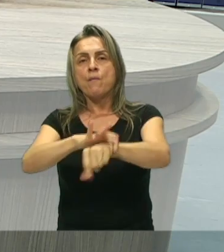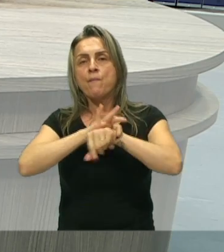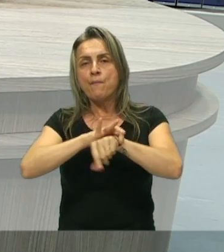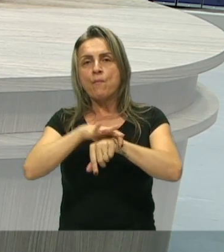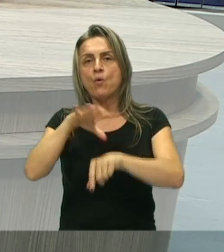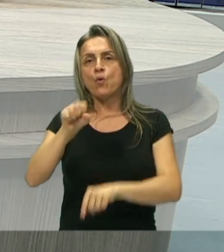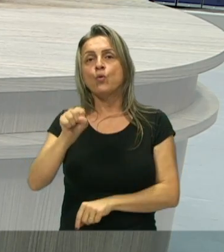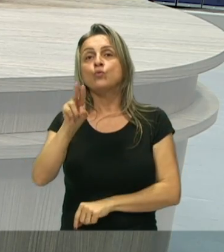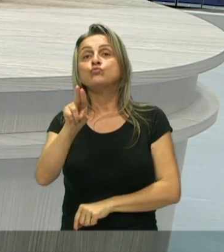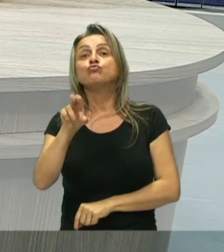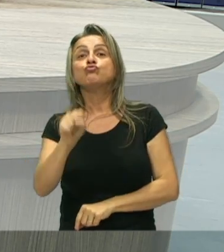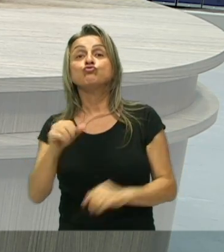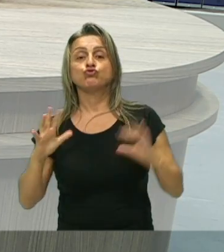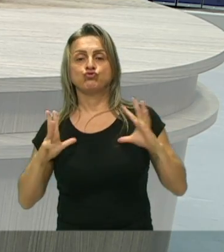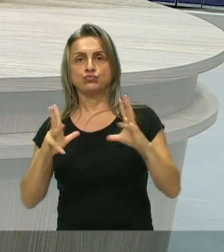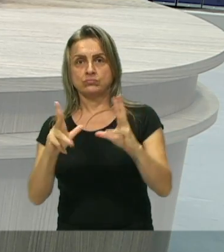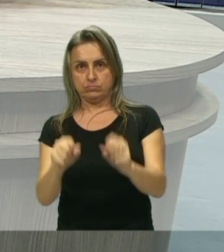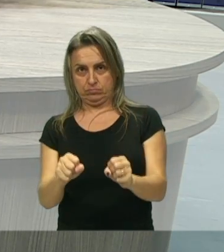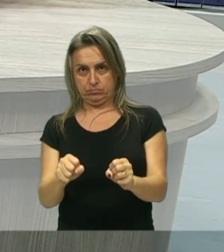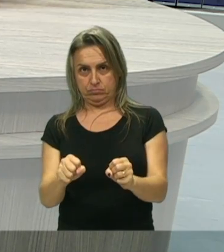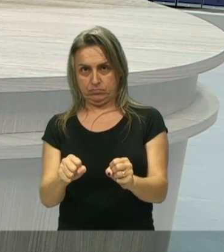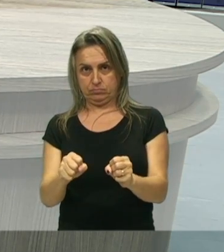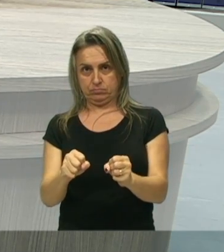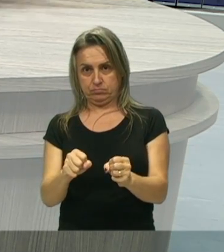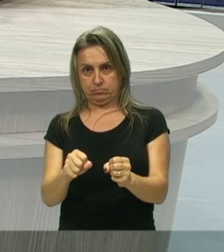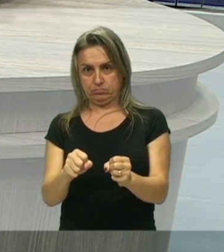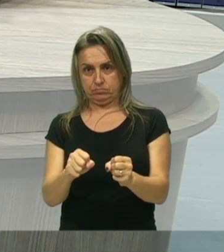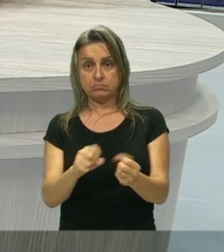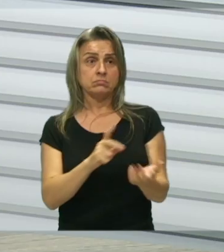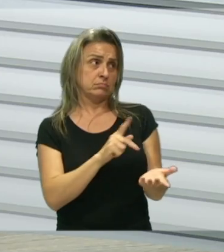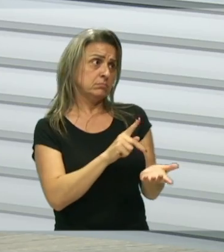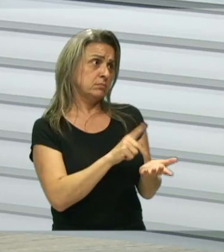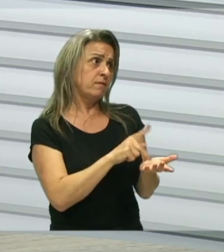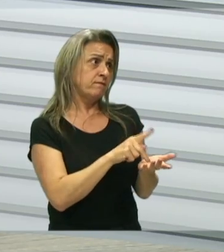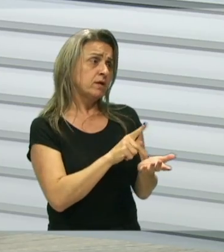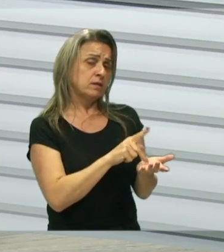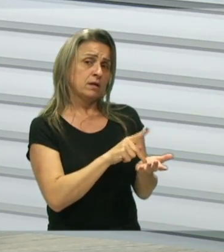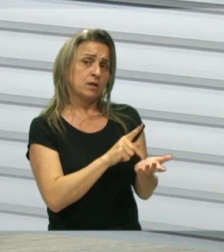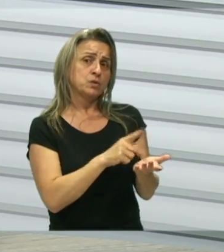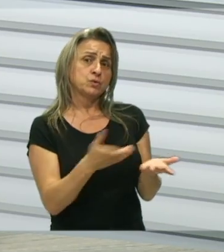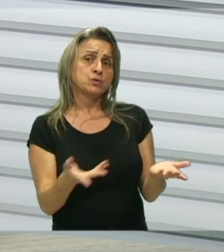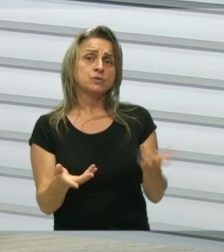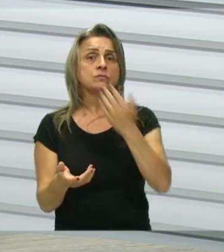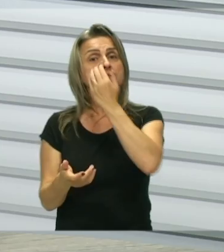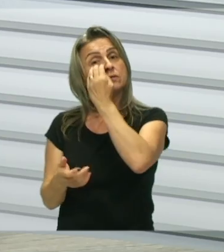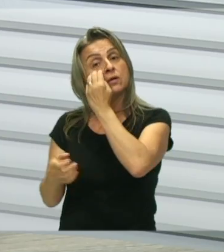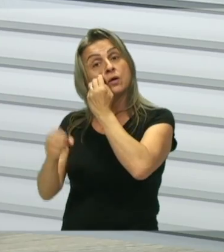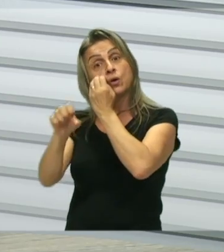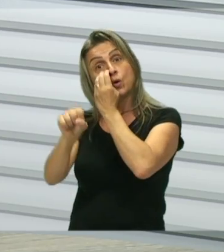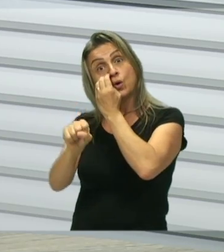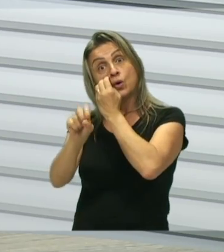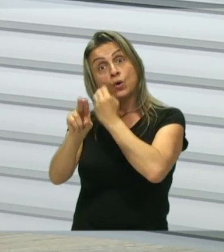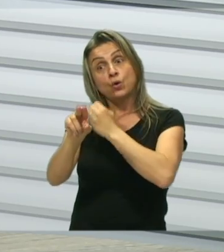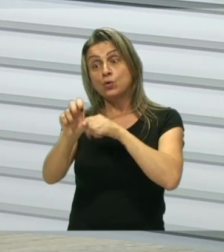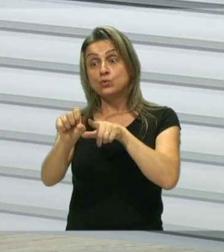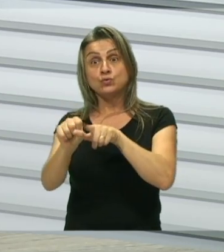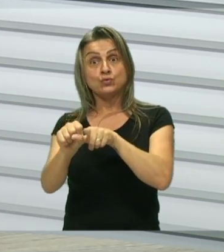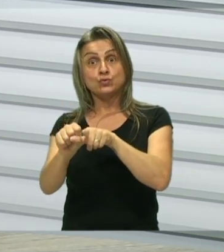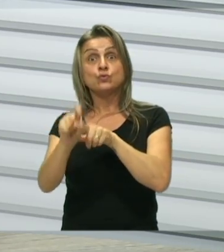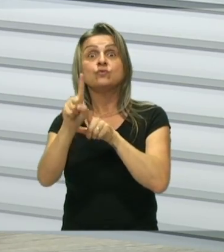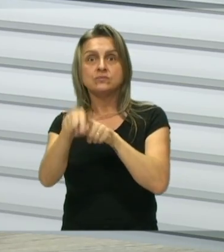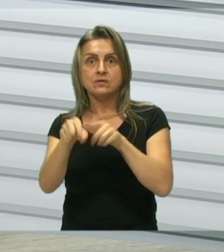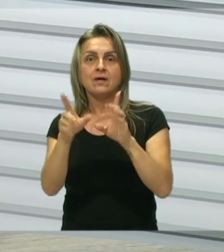Sim. Isso é verdade. Sem democracia, o SUS por si é uma peça democrática.